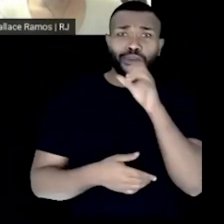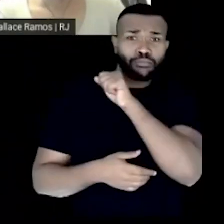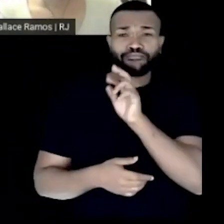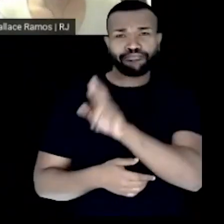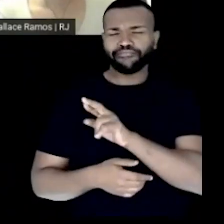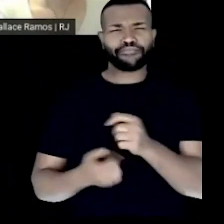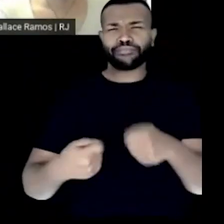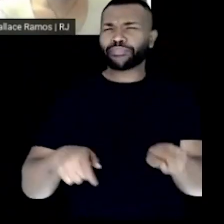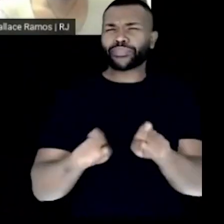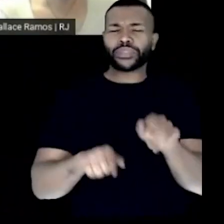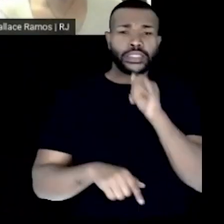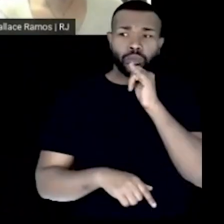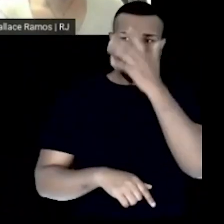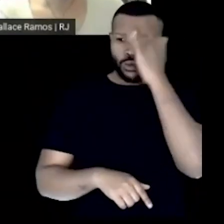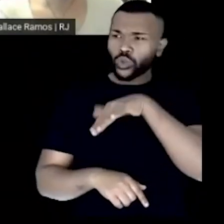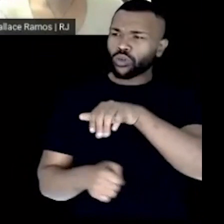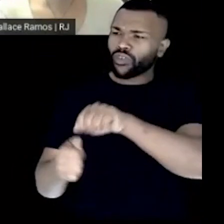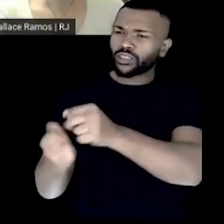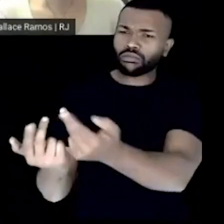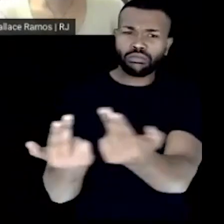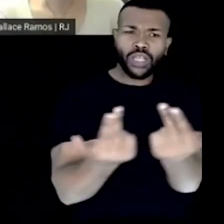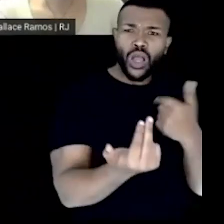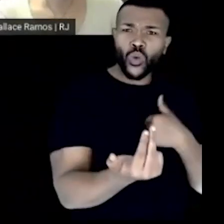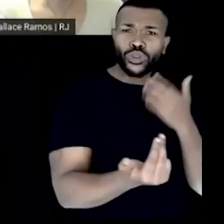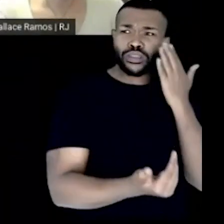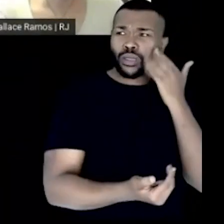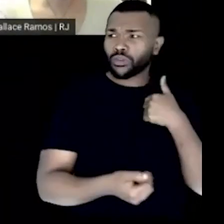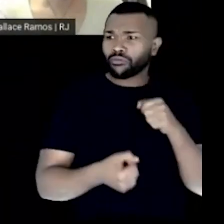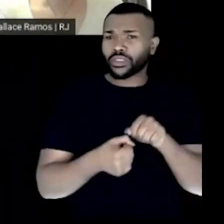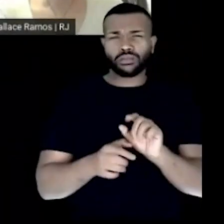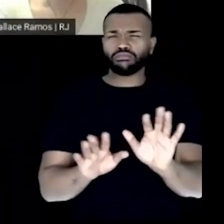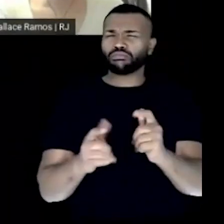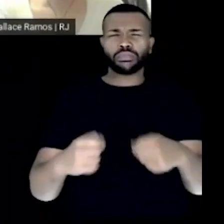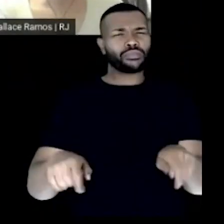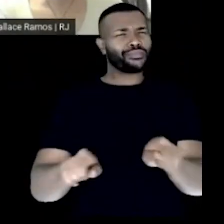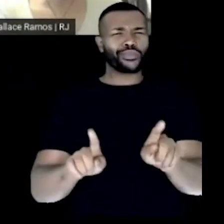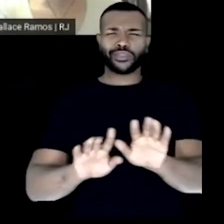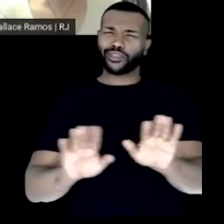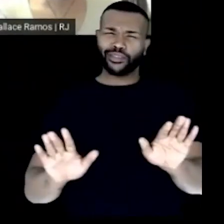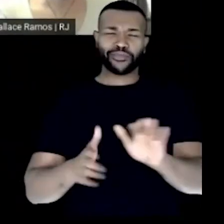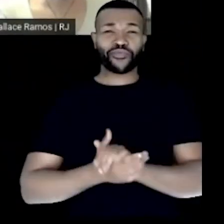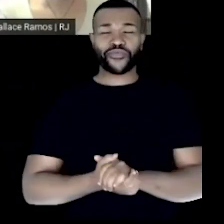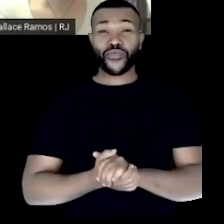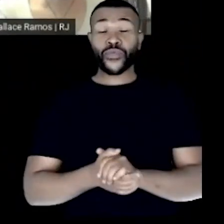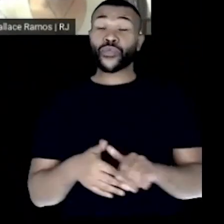tudo agora, de cara, assim, não precisa, não é porque tá todo mundo fazendo um negócio, precisa saber o que quer fazer, né?